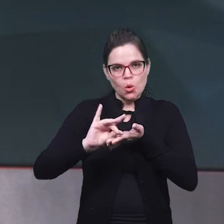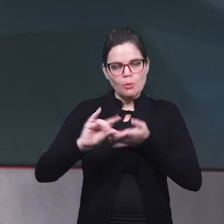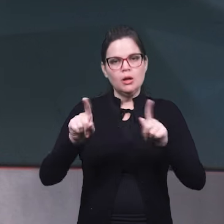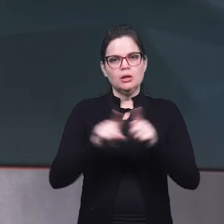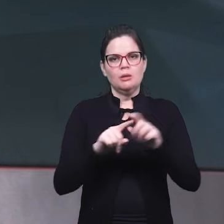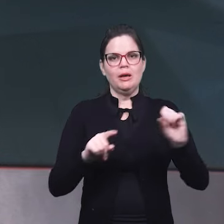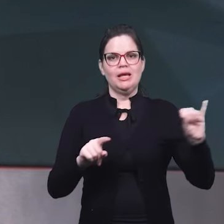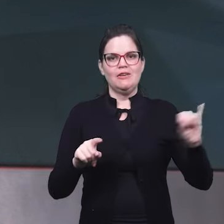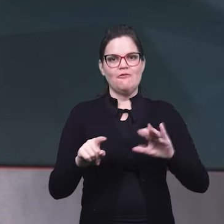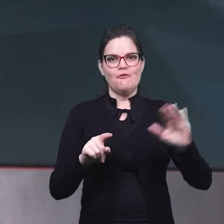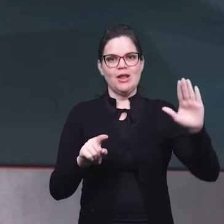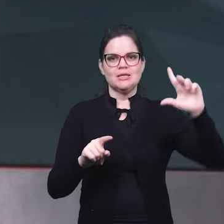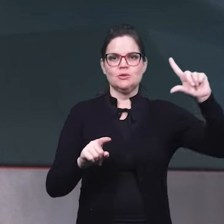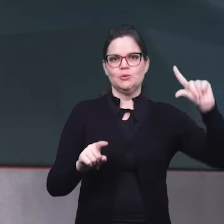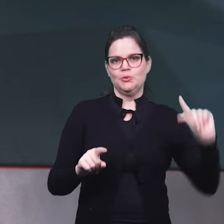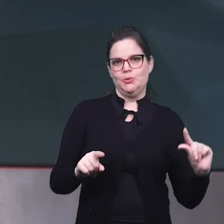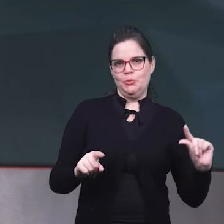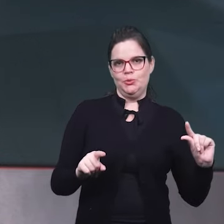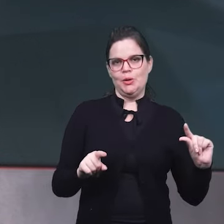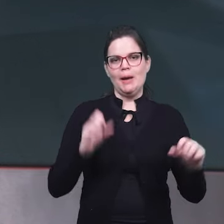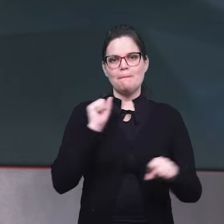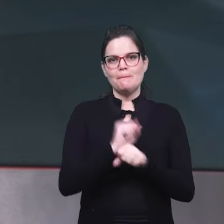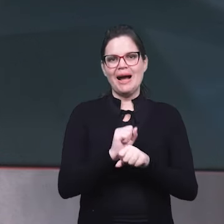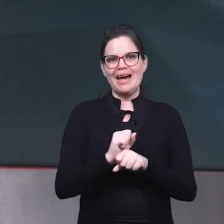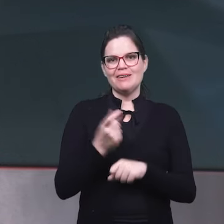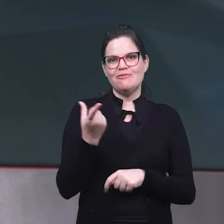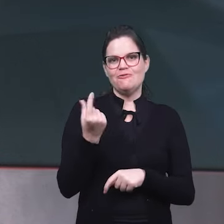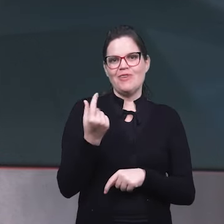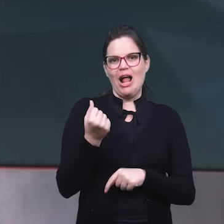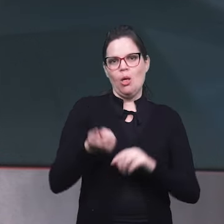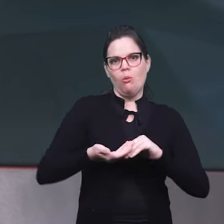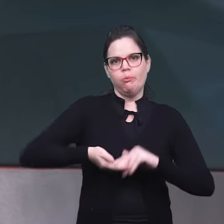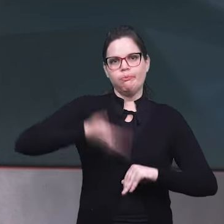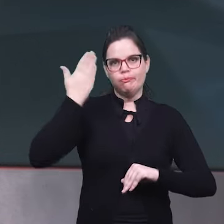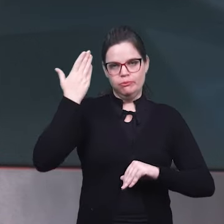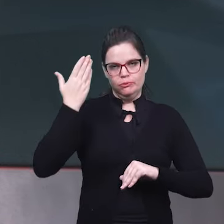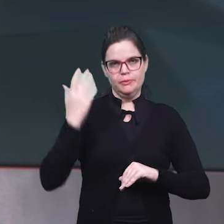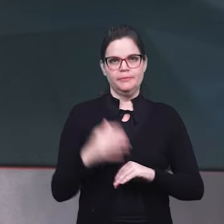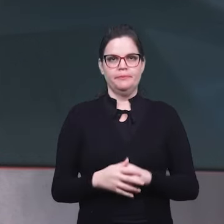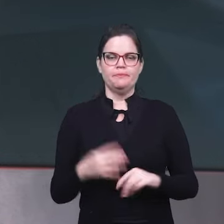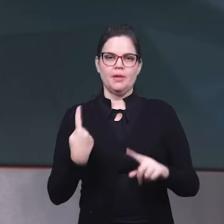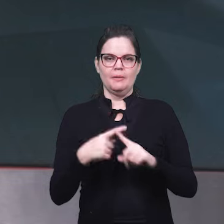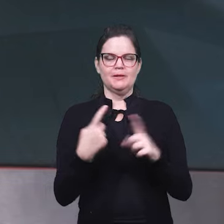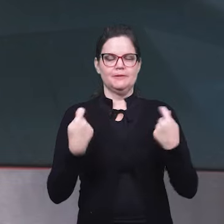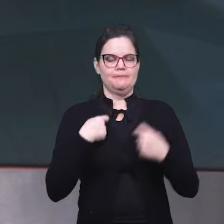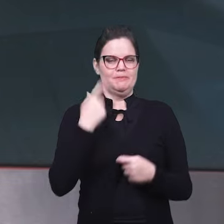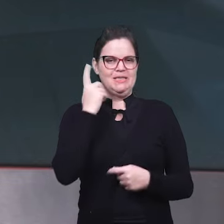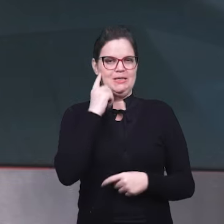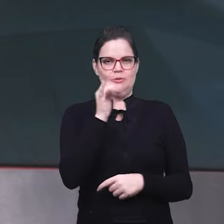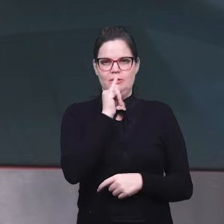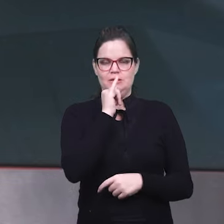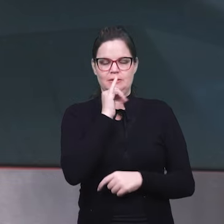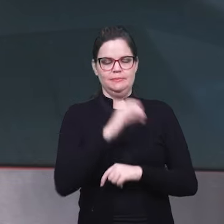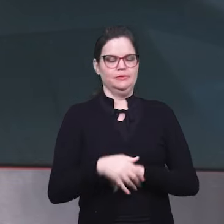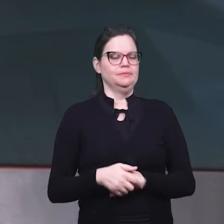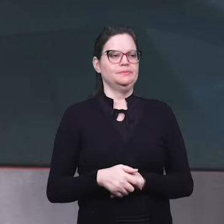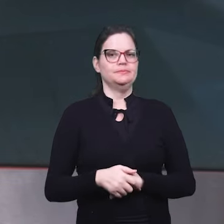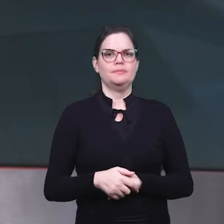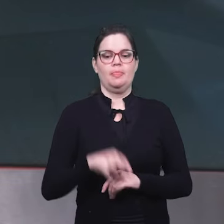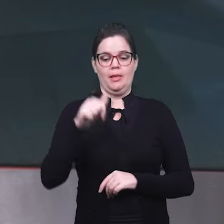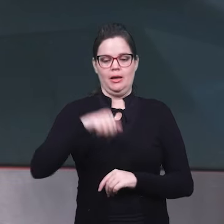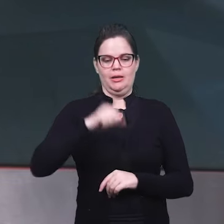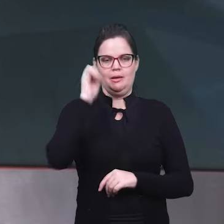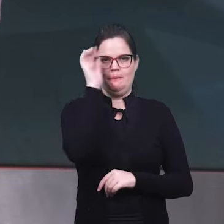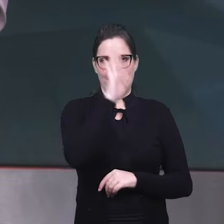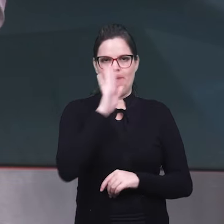de aumentar, né? Na verdade, né, tem coisas curiosas que nem sempre a gente